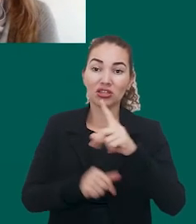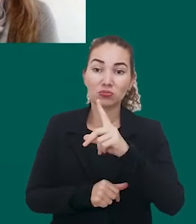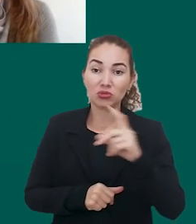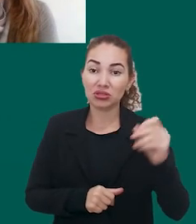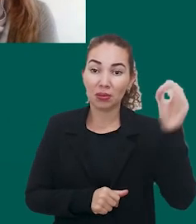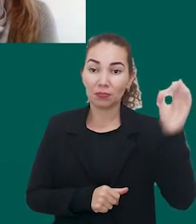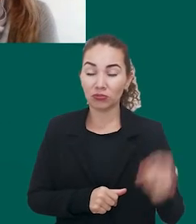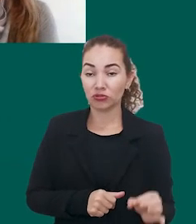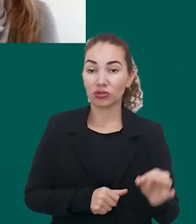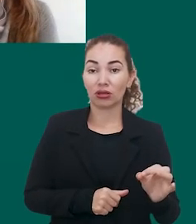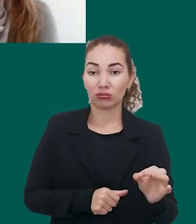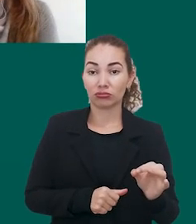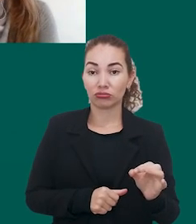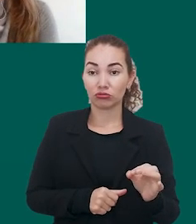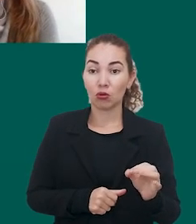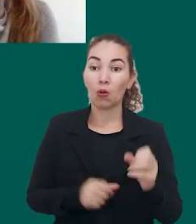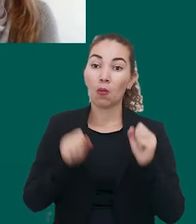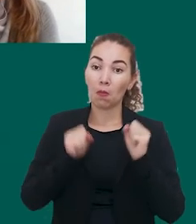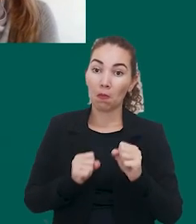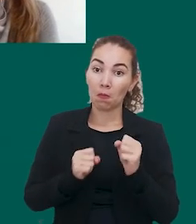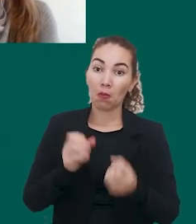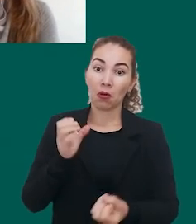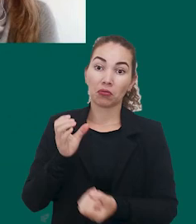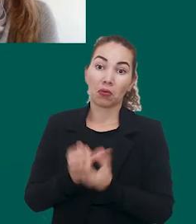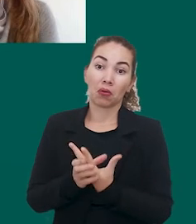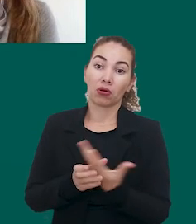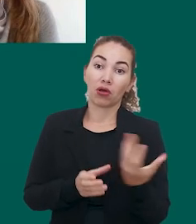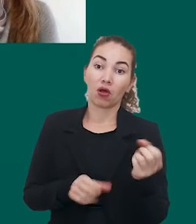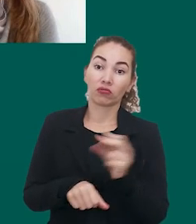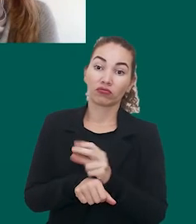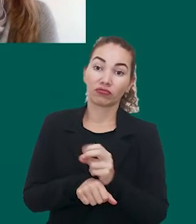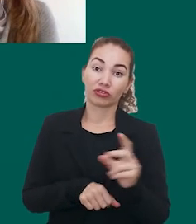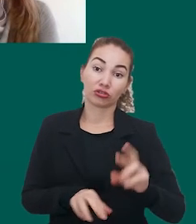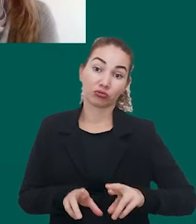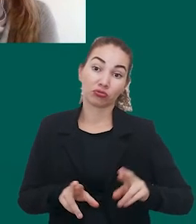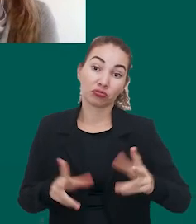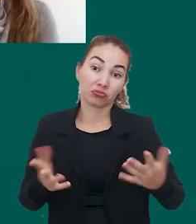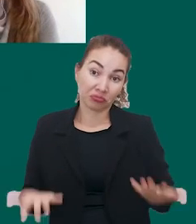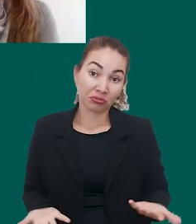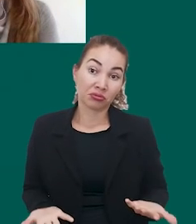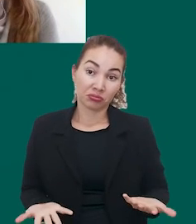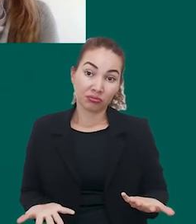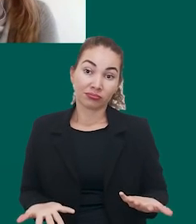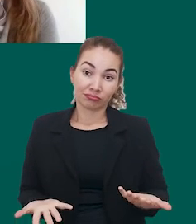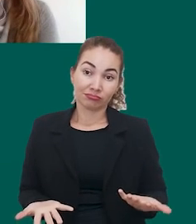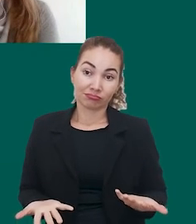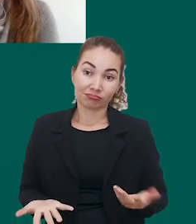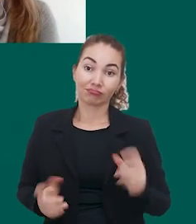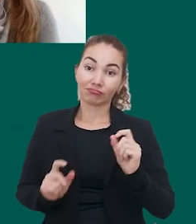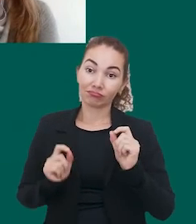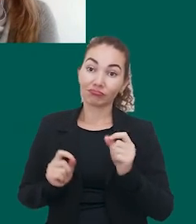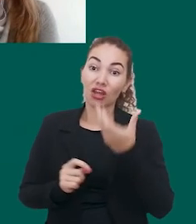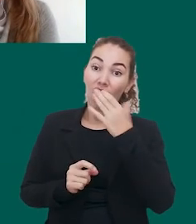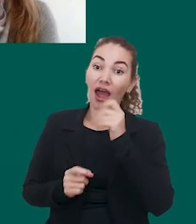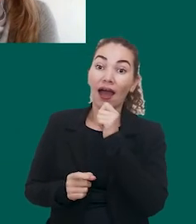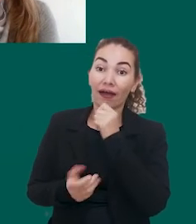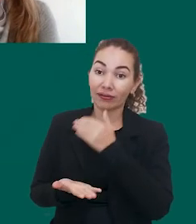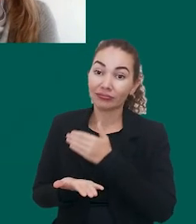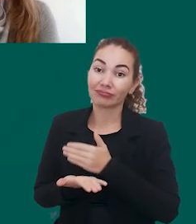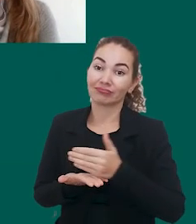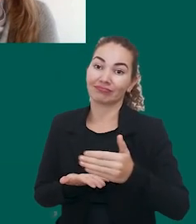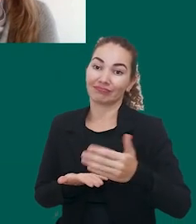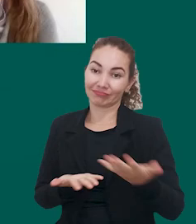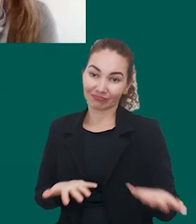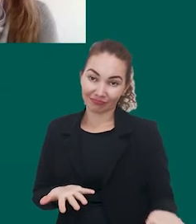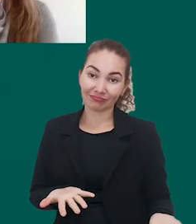da nossa população, pode ser que surja uma cepa diferente e com isso a gente tenha complicações, necessidade de revacinar. A gente tem um problema muito maior